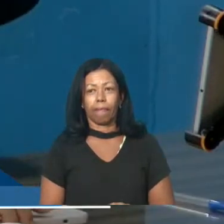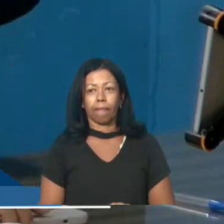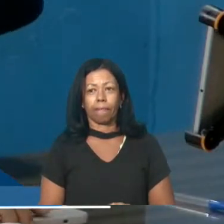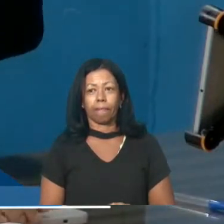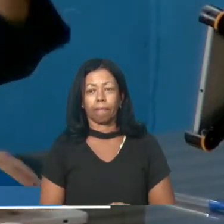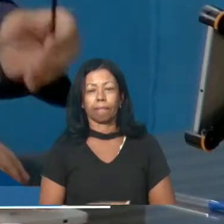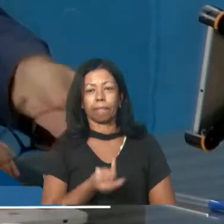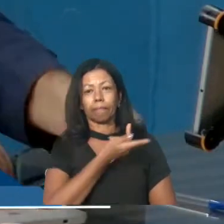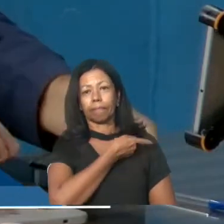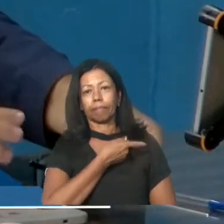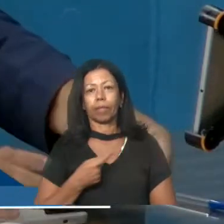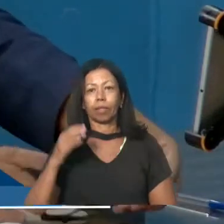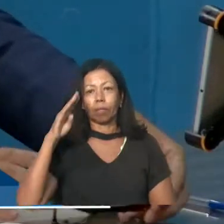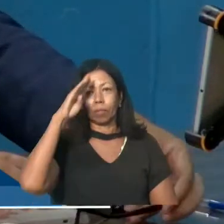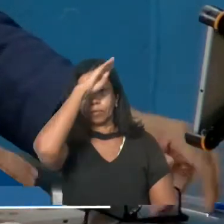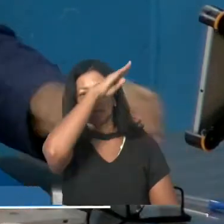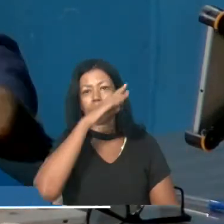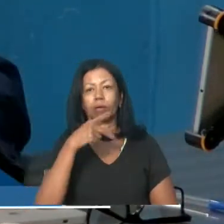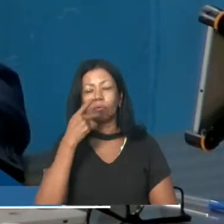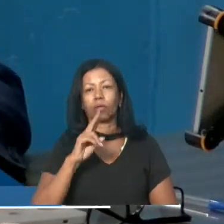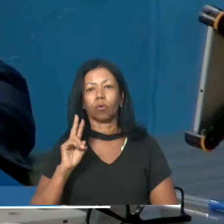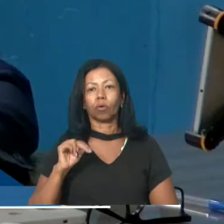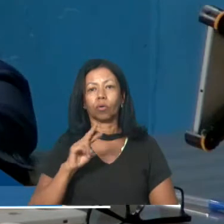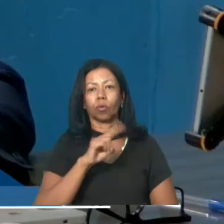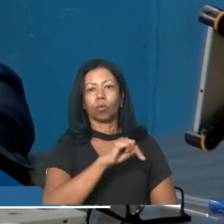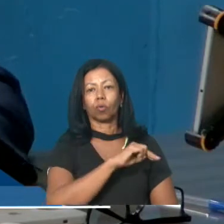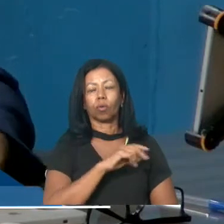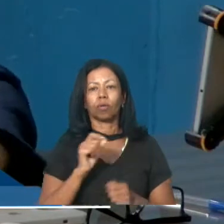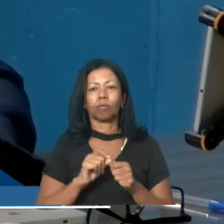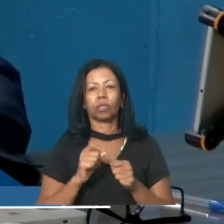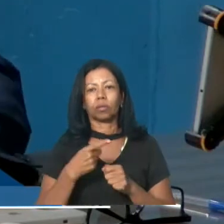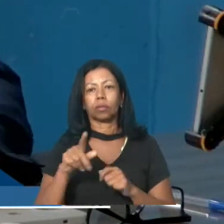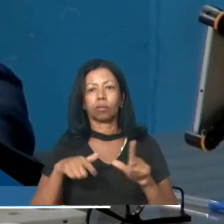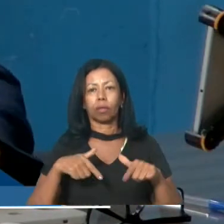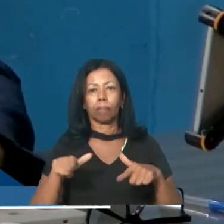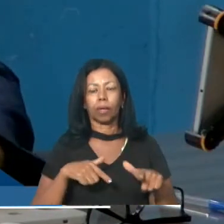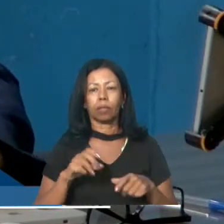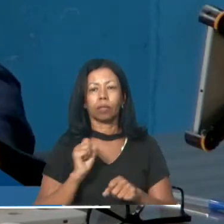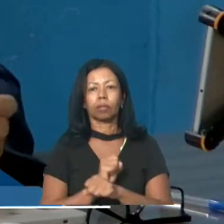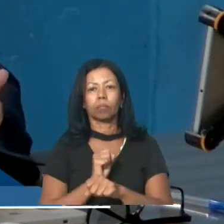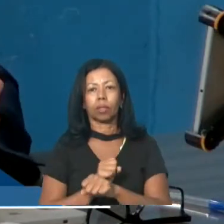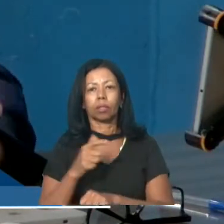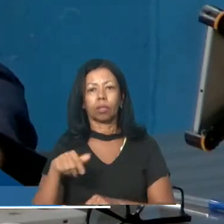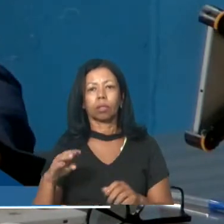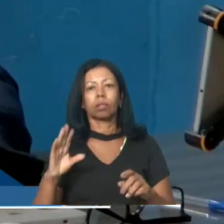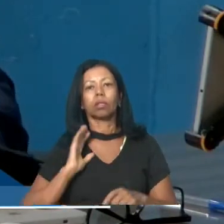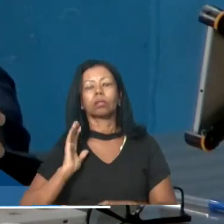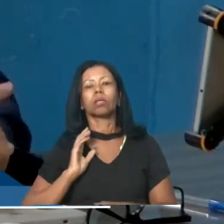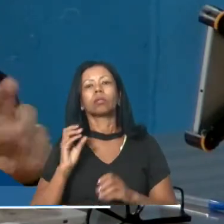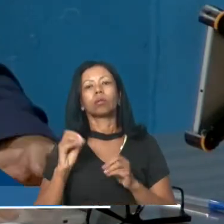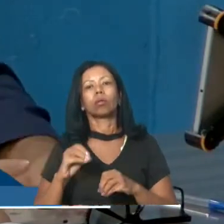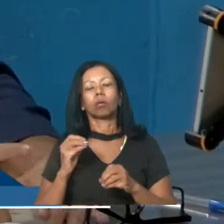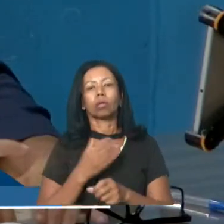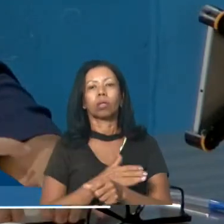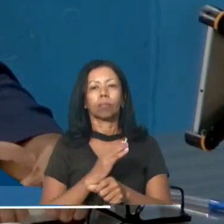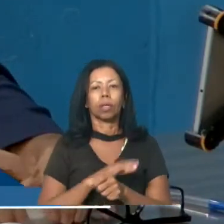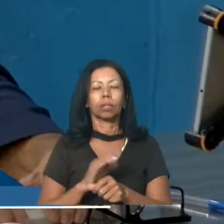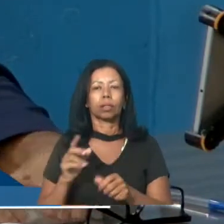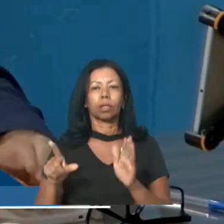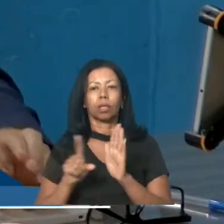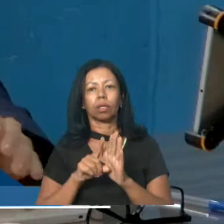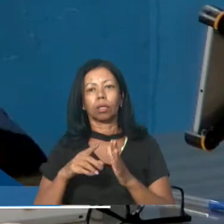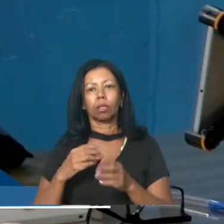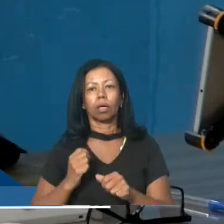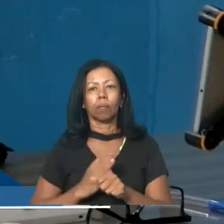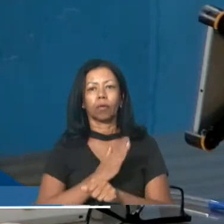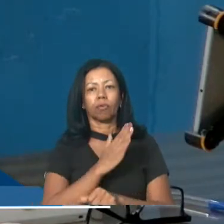muitos falaram, jamais fez a parte dele. A gente espera que aqui no município coloque em prática essa lei aprovada aqui.